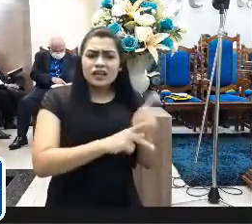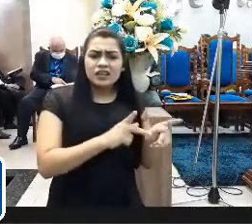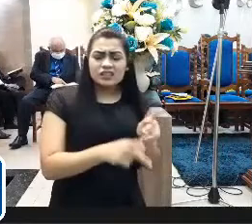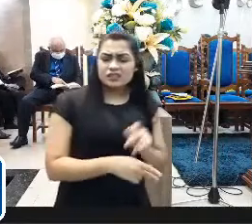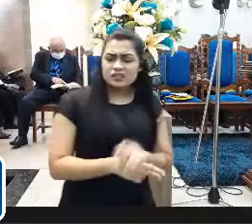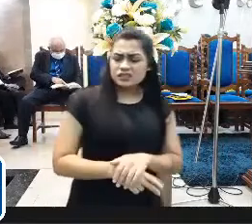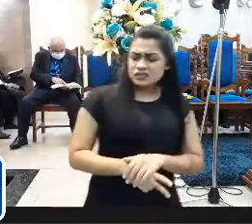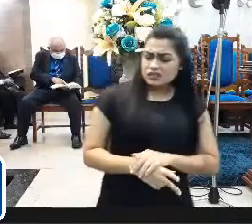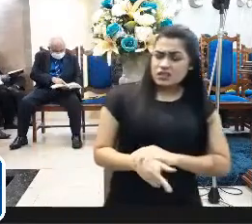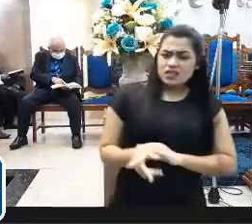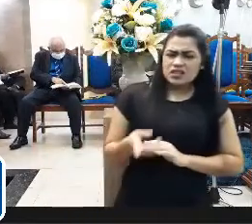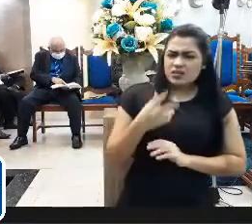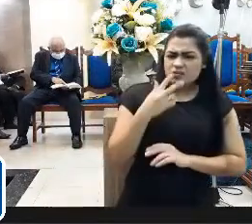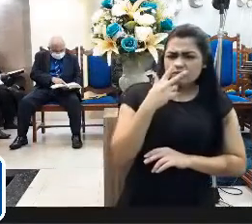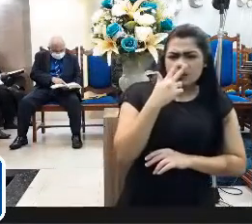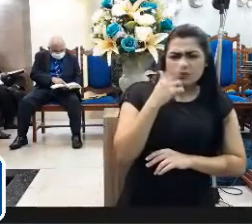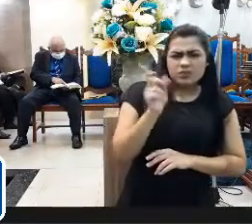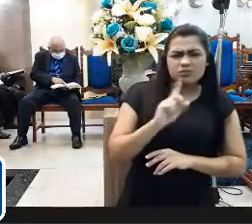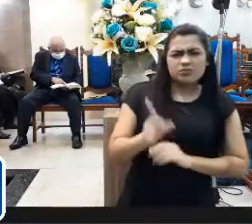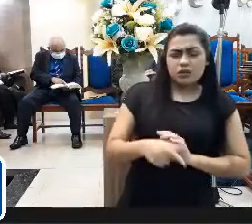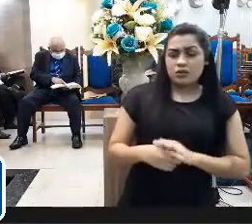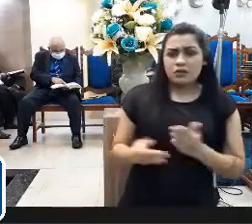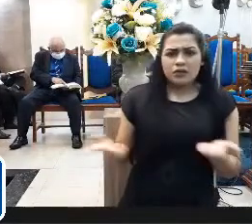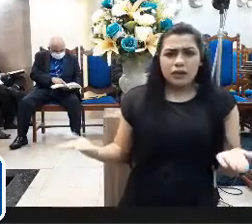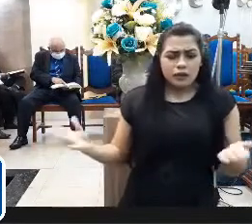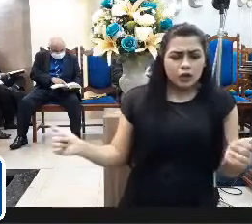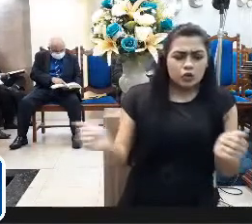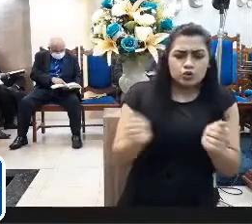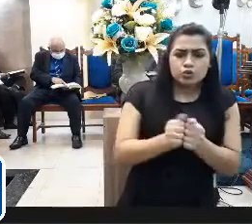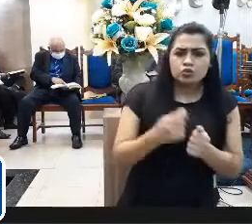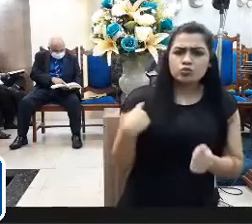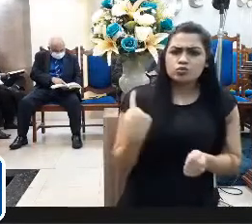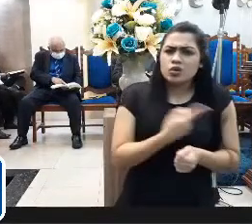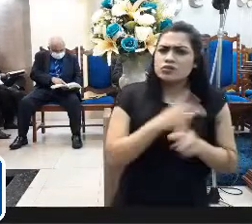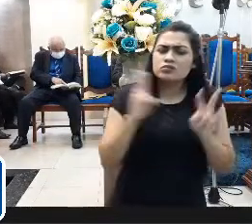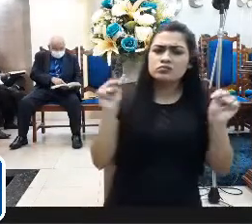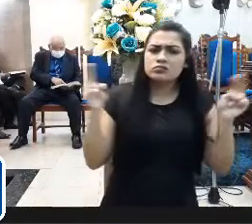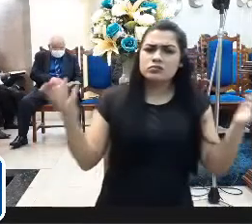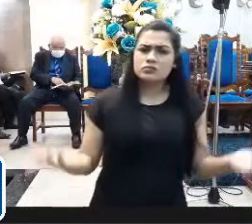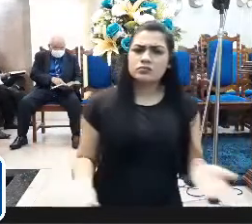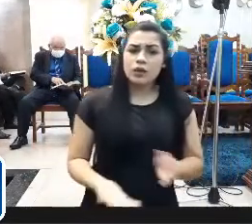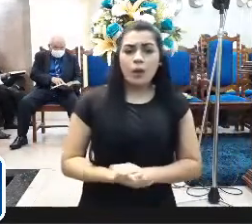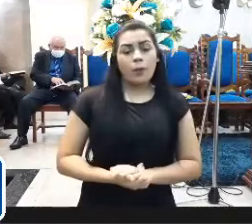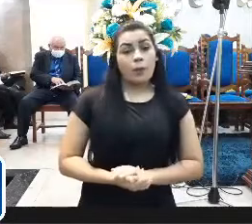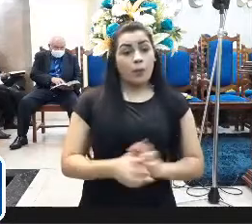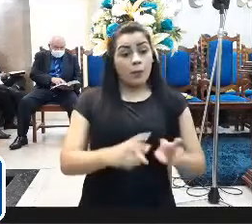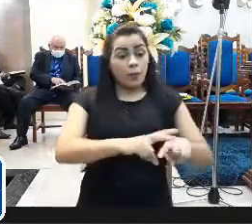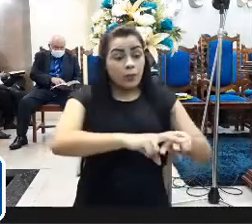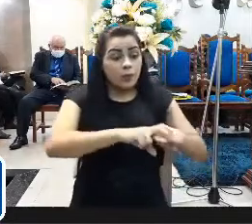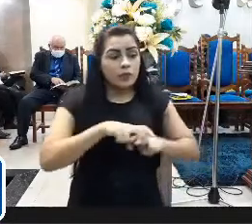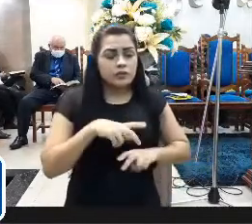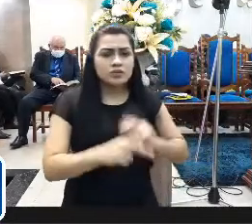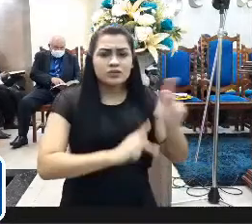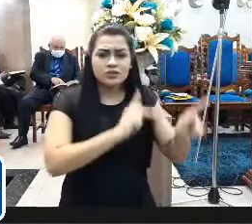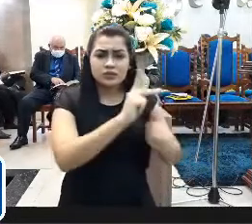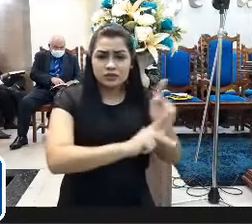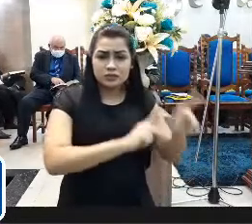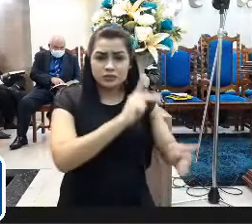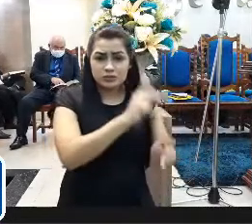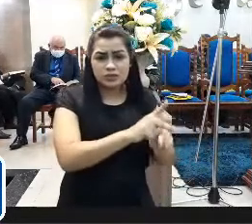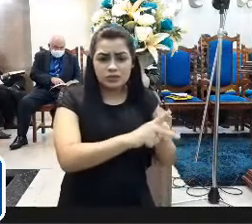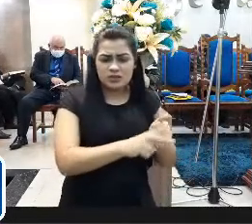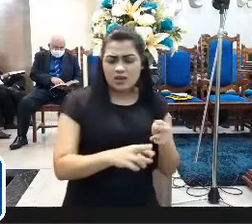na mesma torrente de imoralidade, por isso os vituperam. Por isso eles vos insultam. A palavra vituperar